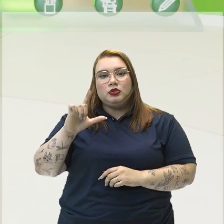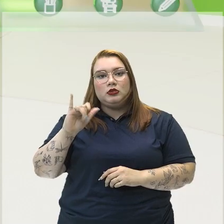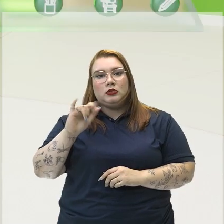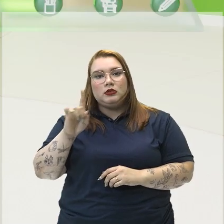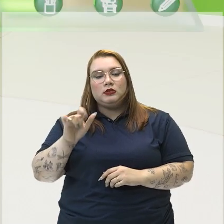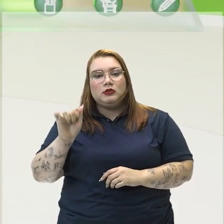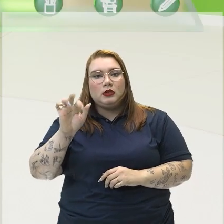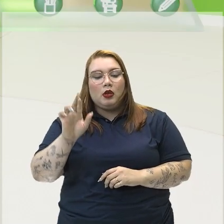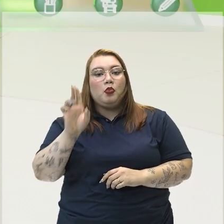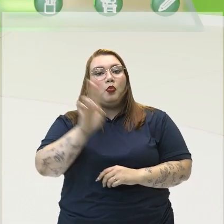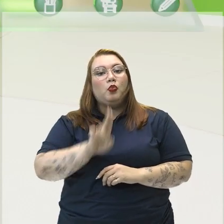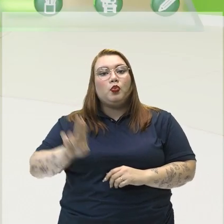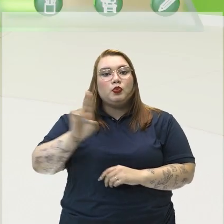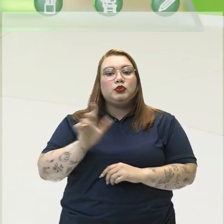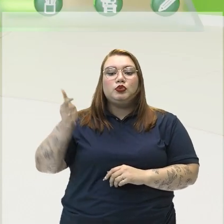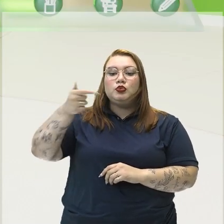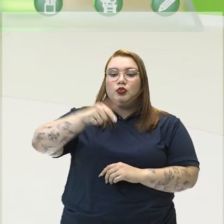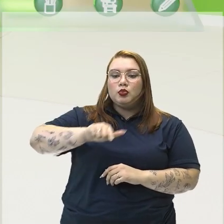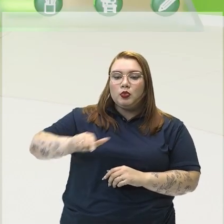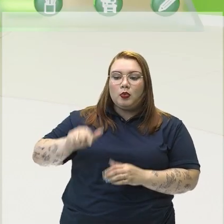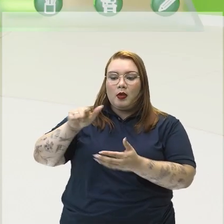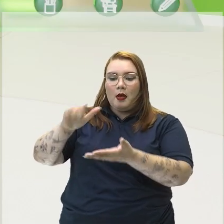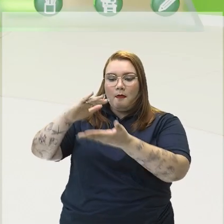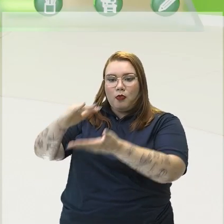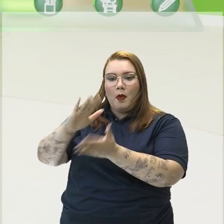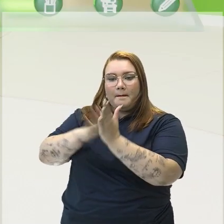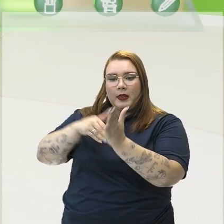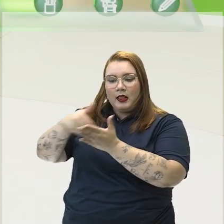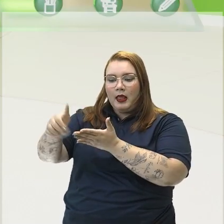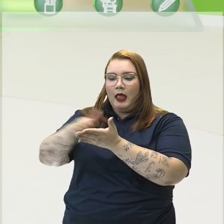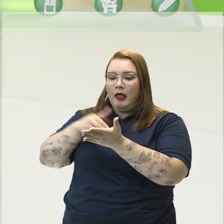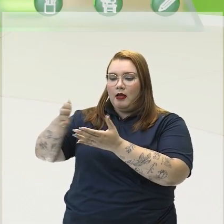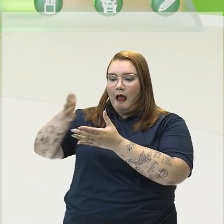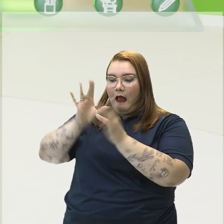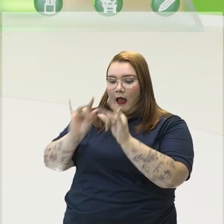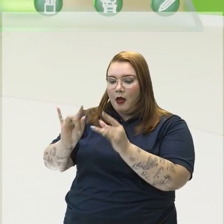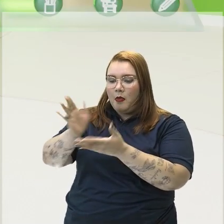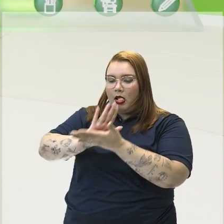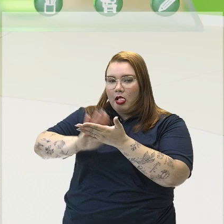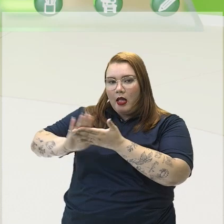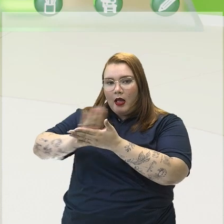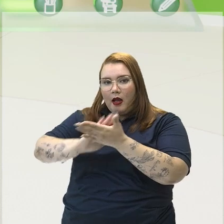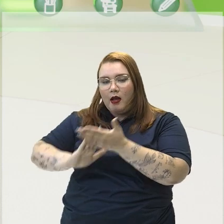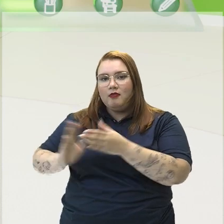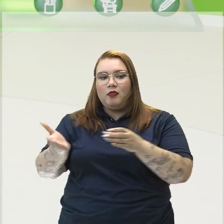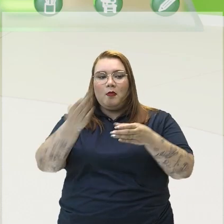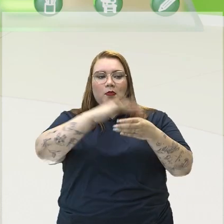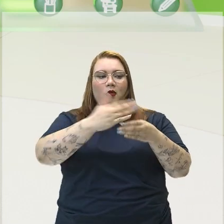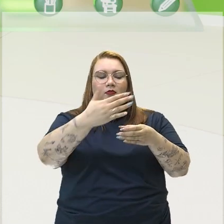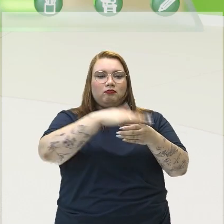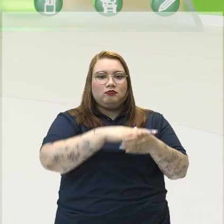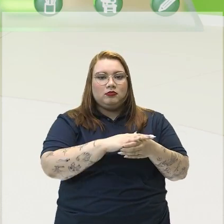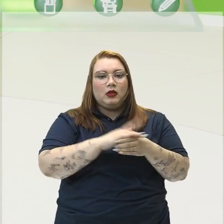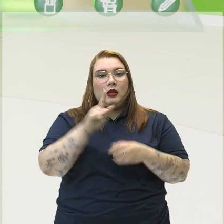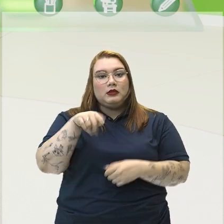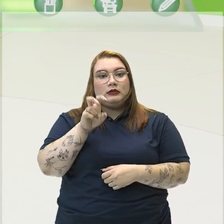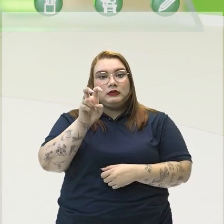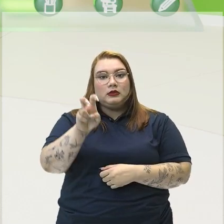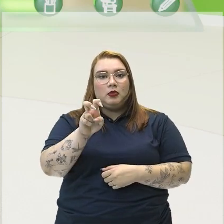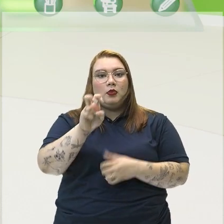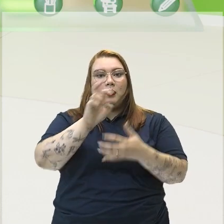Quando eu reutilizo ali aquele pote de manteiga, por exemplo. Né? Então, esses 5 R's são atitudes que